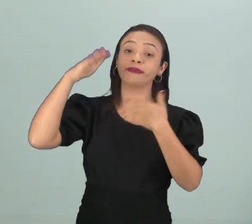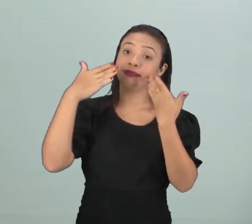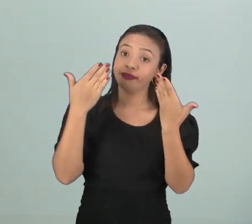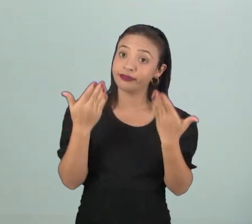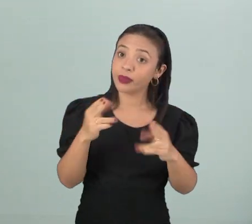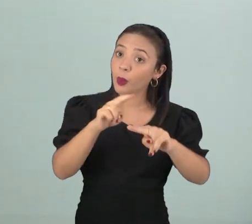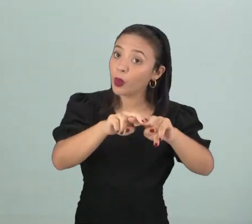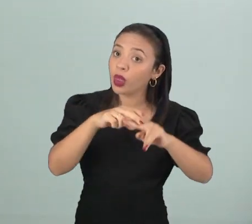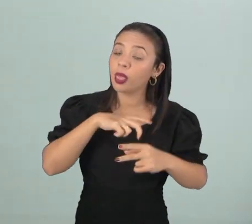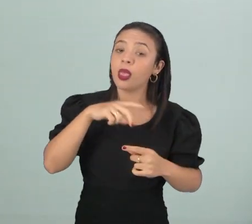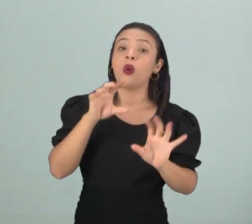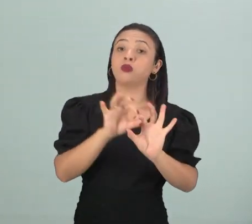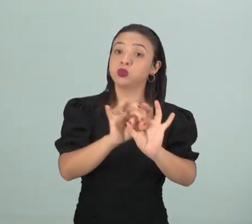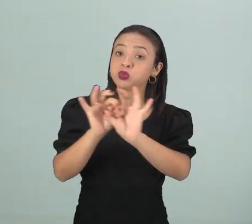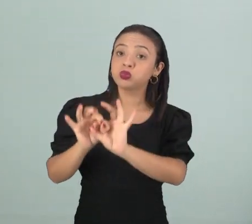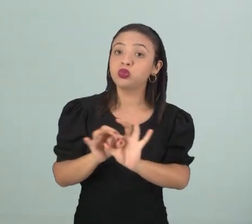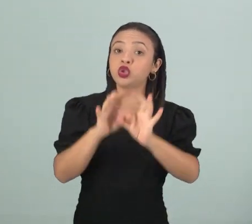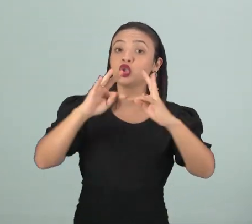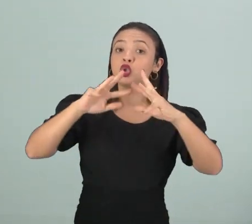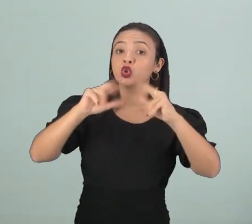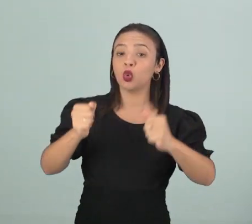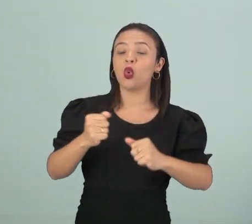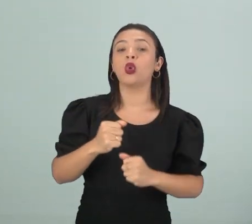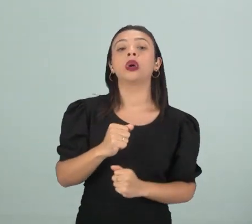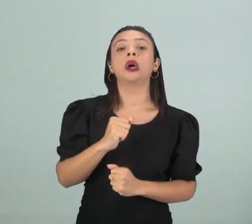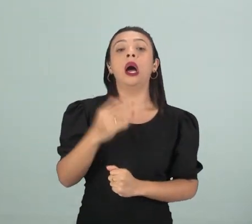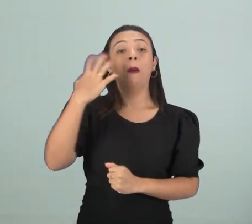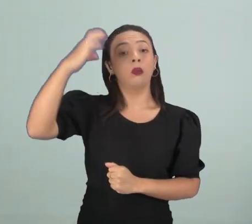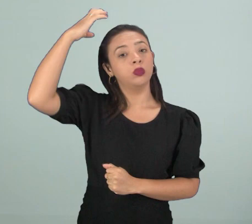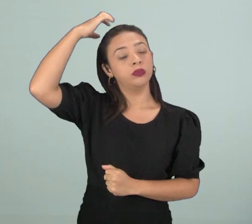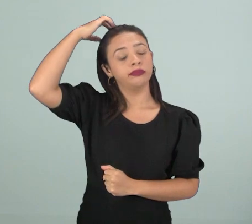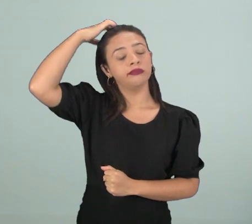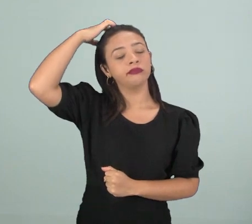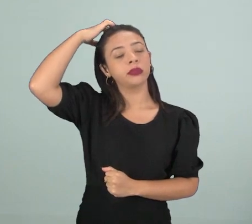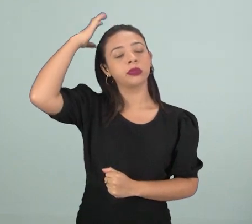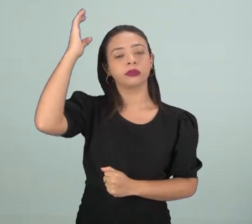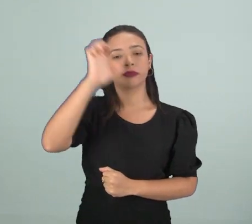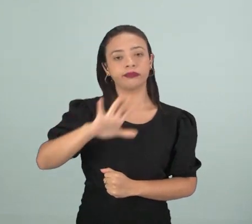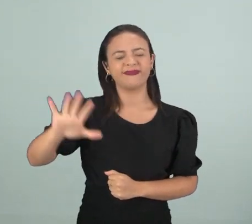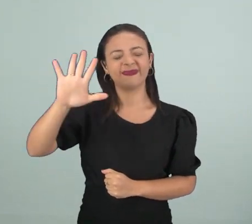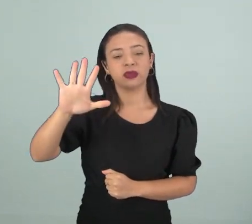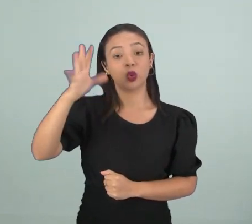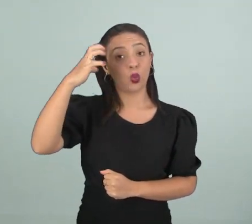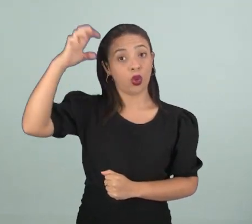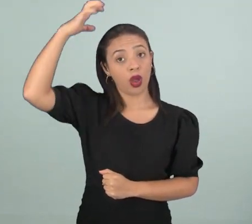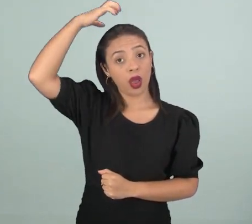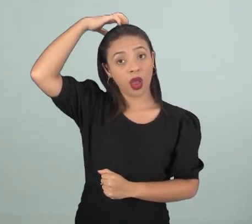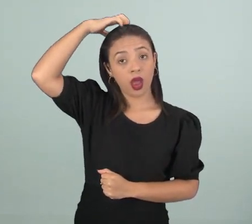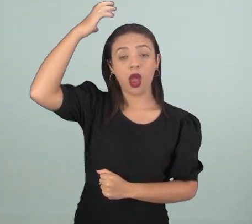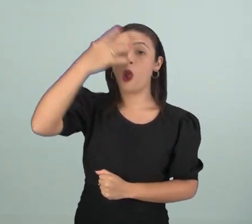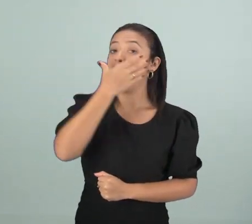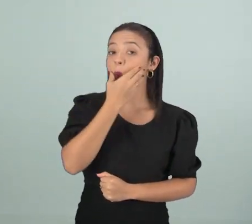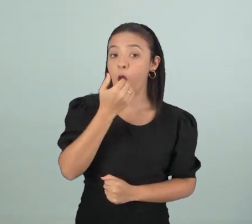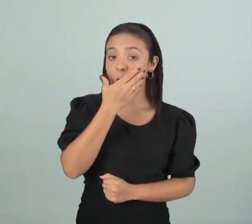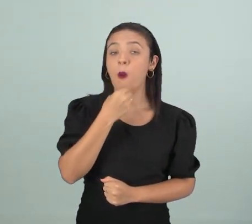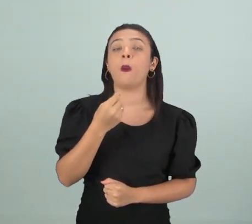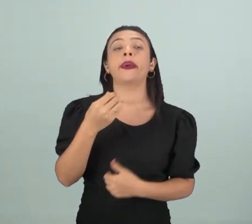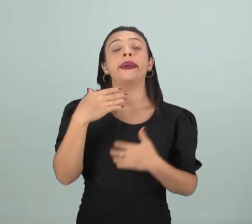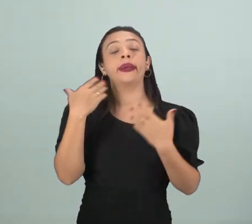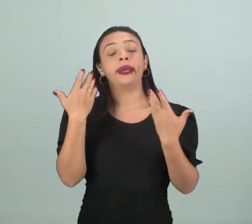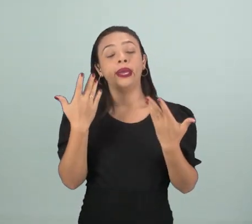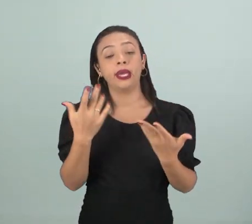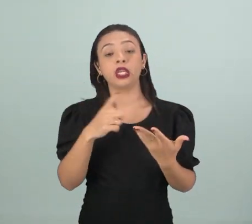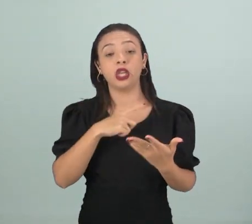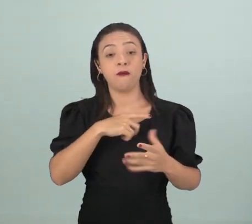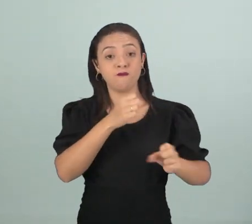consolidação dessas monarquias na Europa. Então, os reis vão cada vez mais ter um poder monárquico absolutista, ou seja,